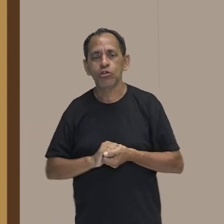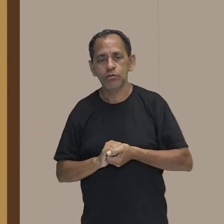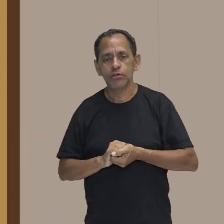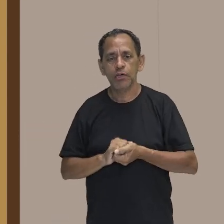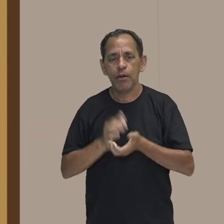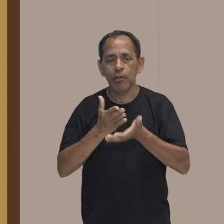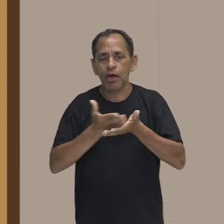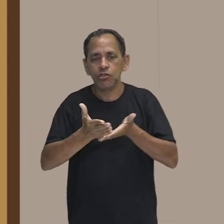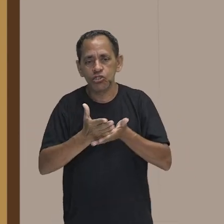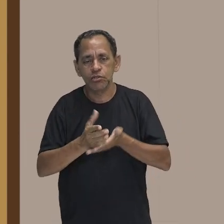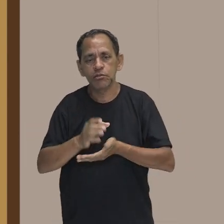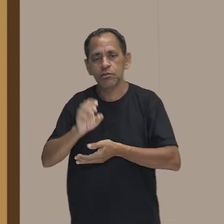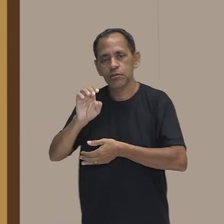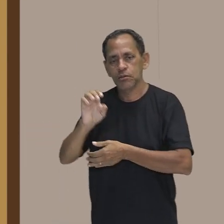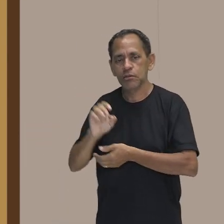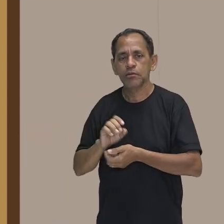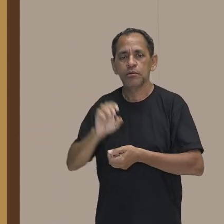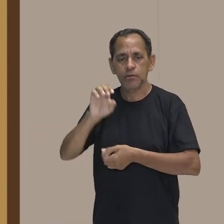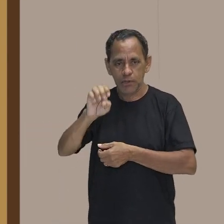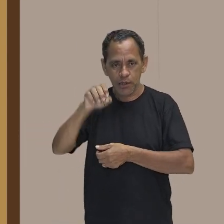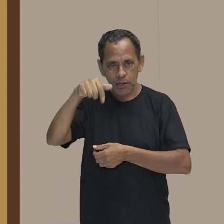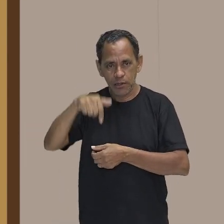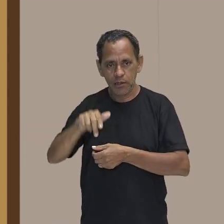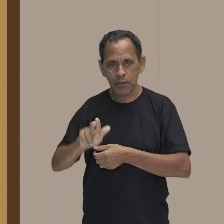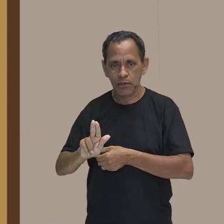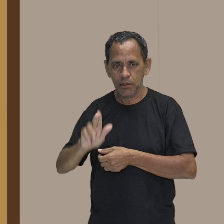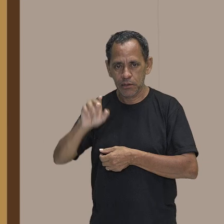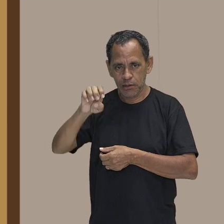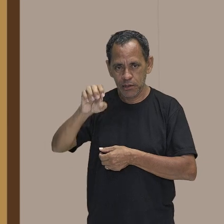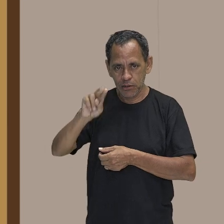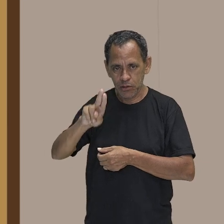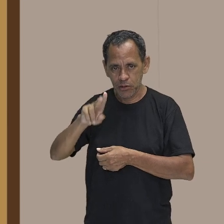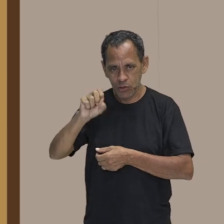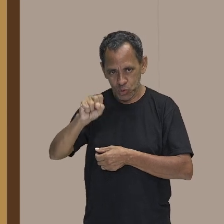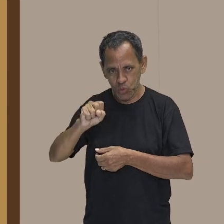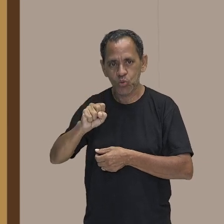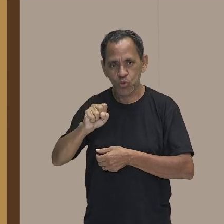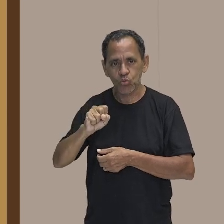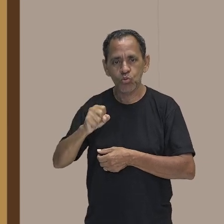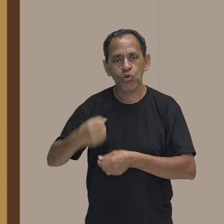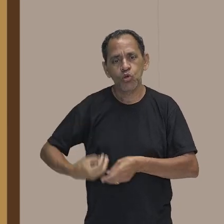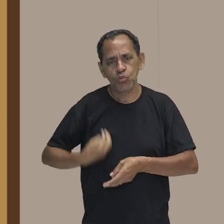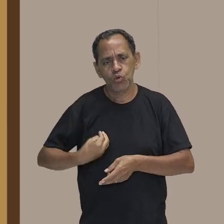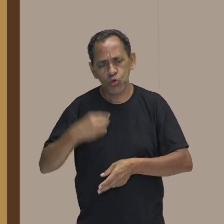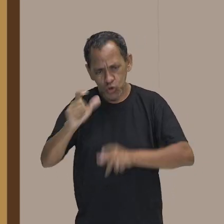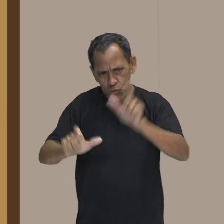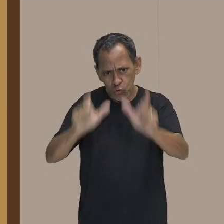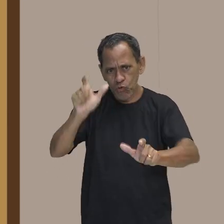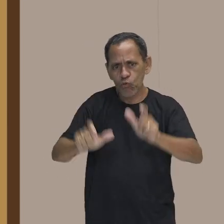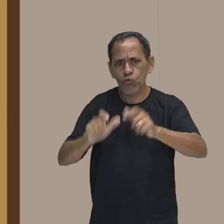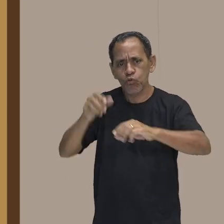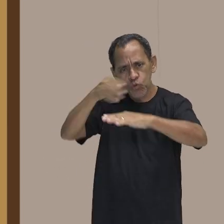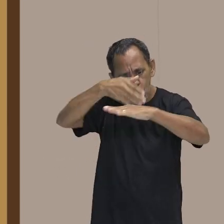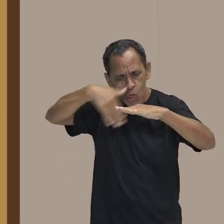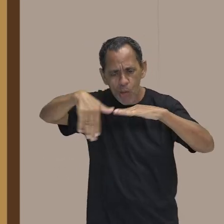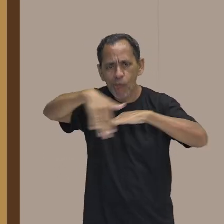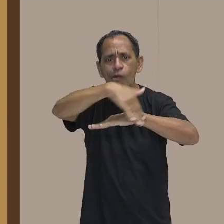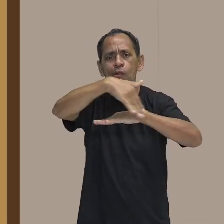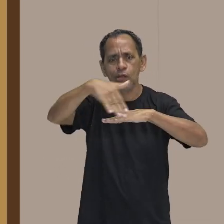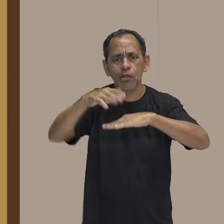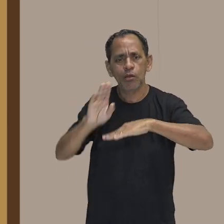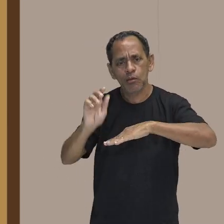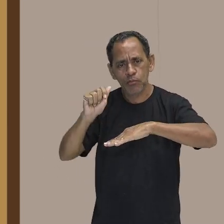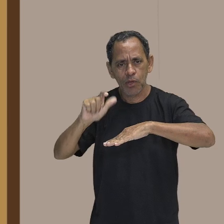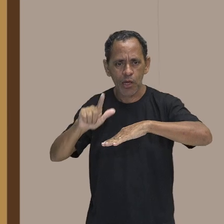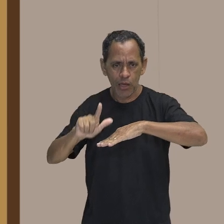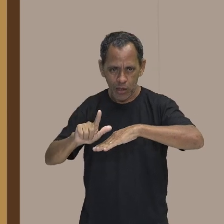dos aqueus, os gregos, por assim dizer, ali, os habitantes da Península Balcânica, que hoje corresponde à Grécia,